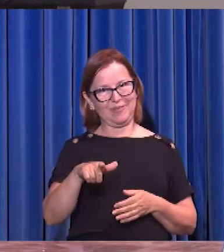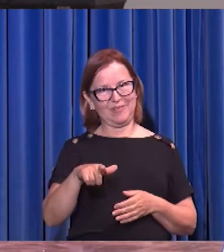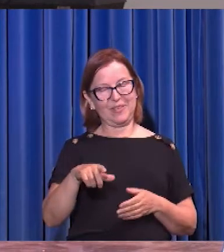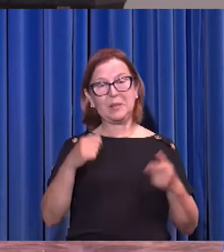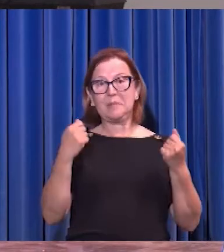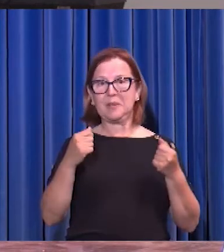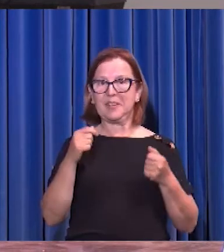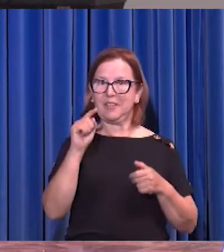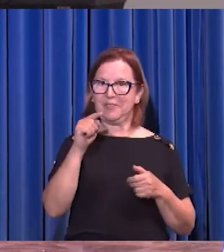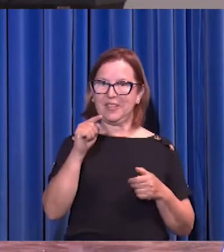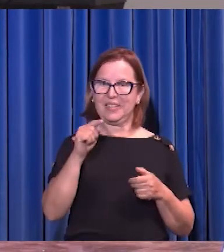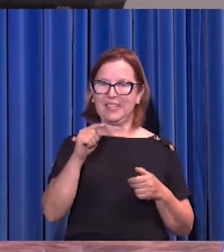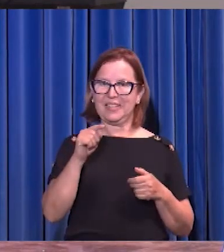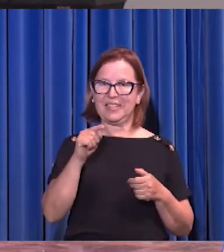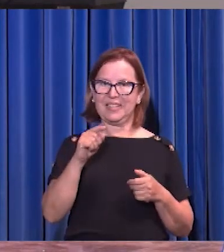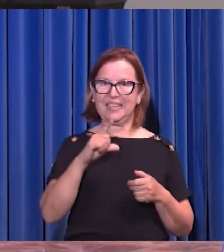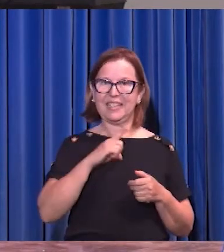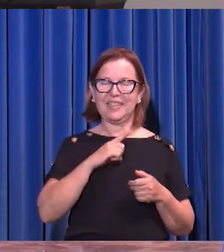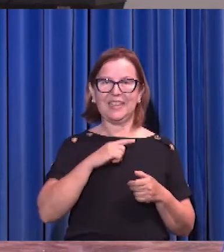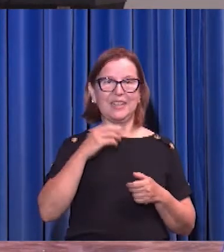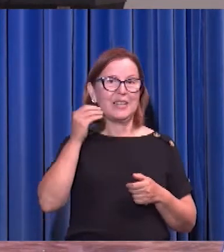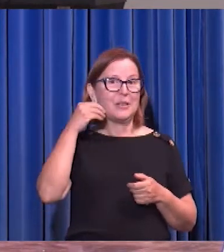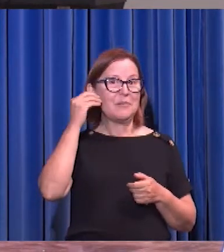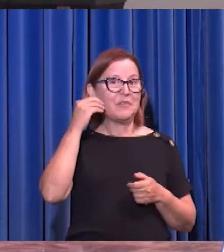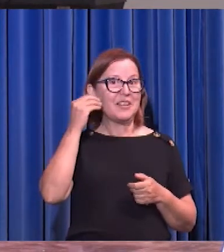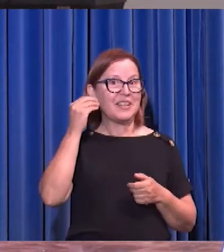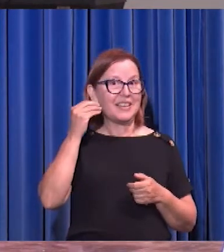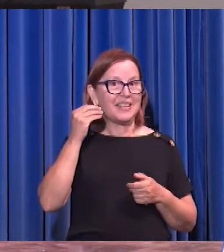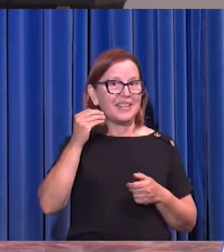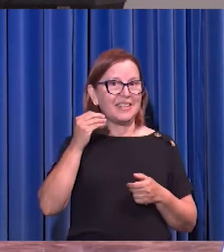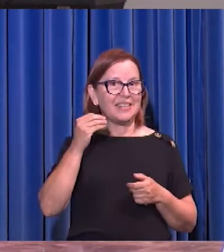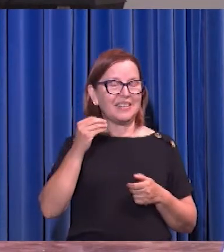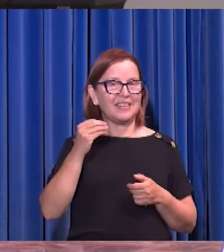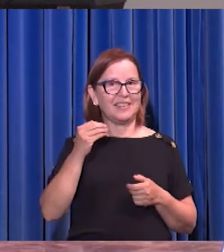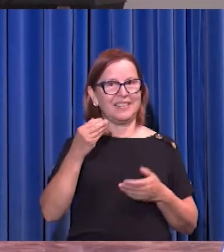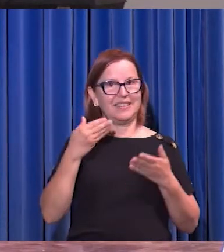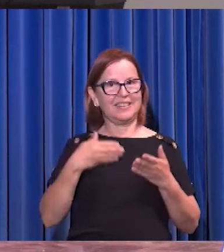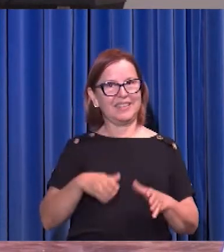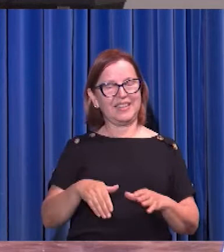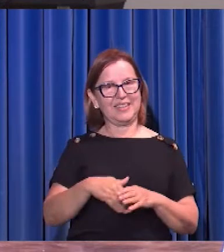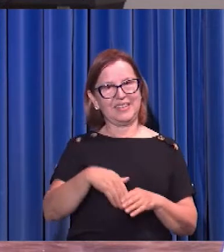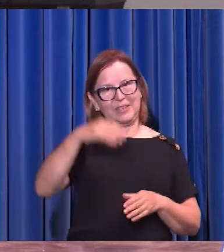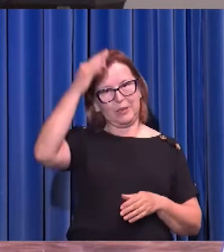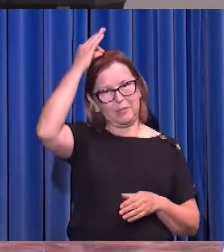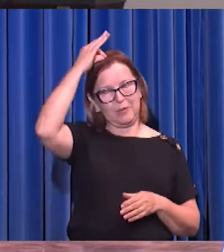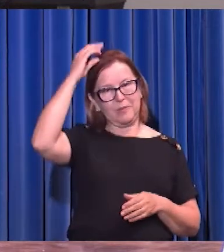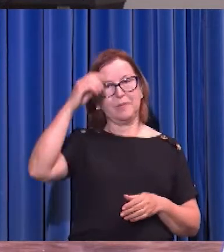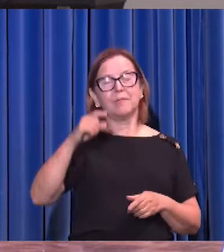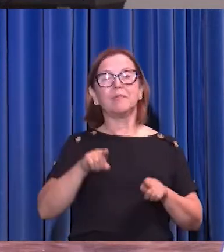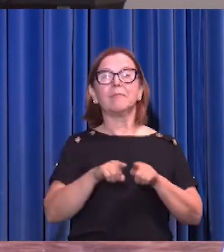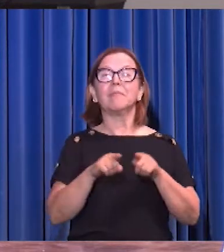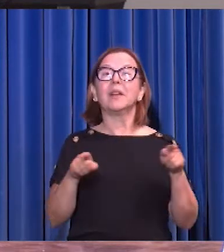necessário você ter uma experiência de novo nascimento. Mas o problema, Nicodemos, é que